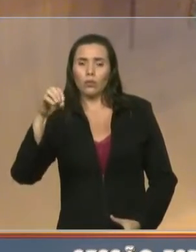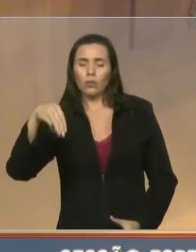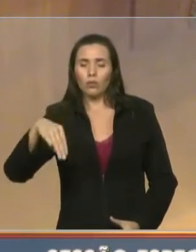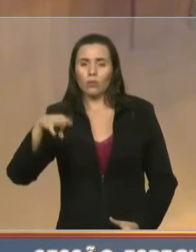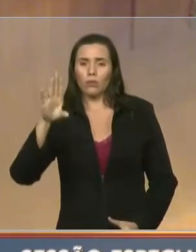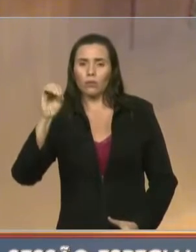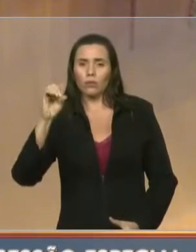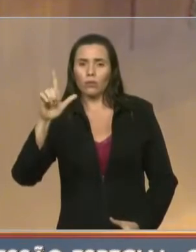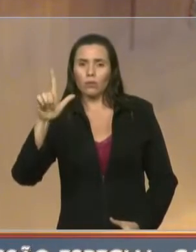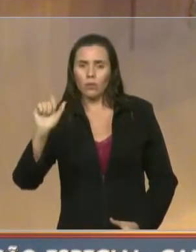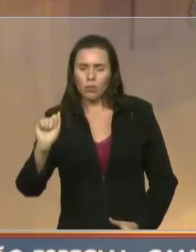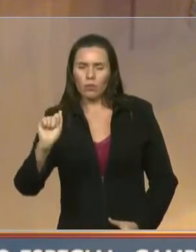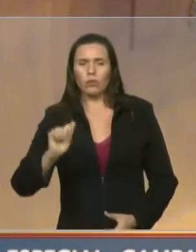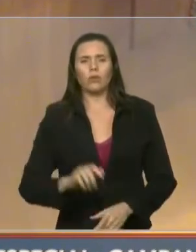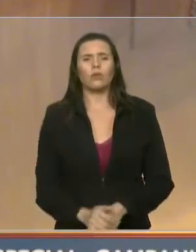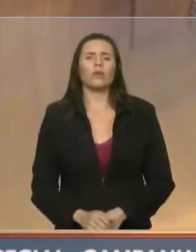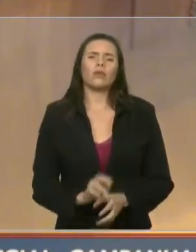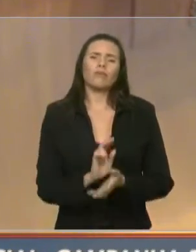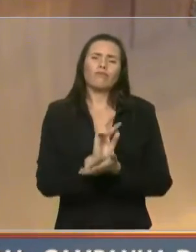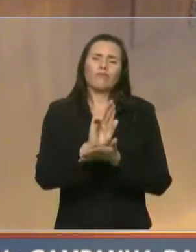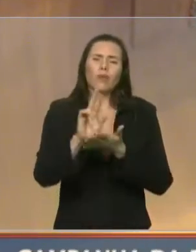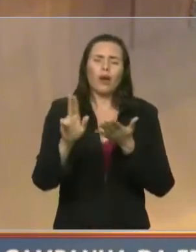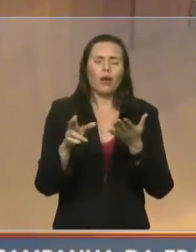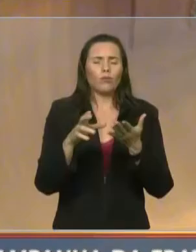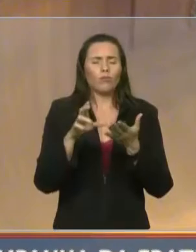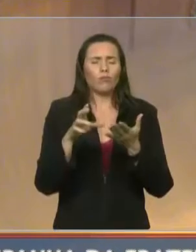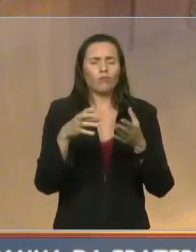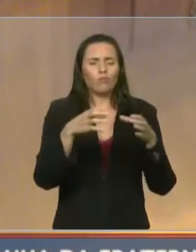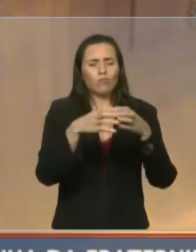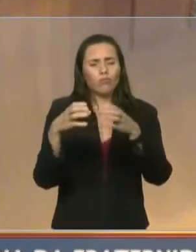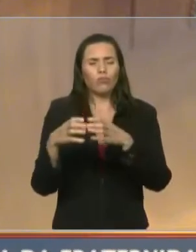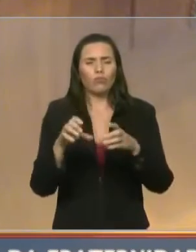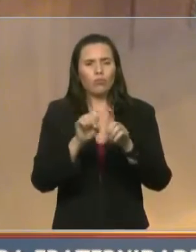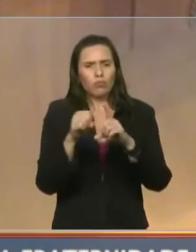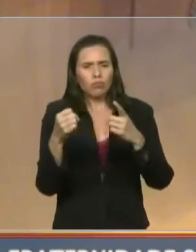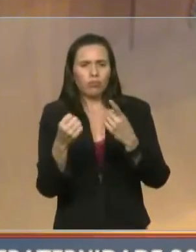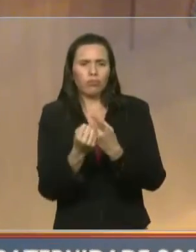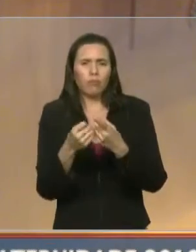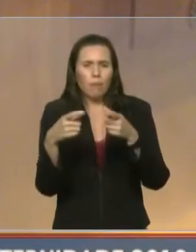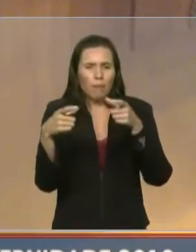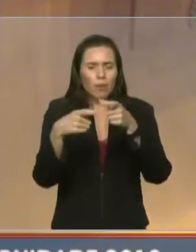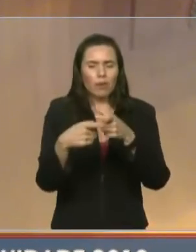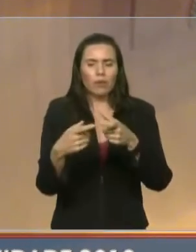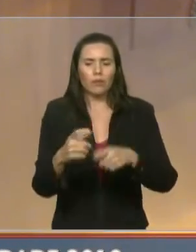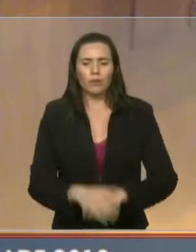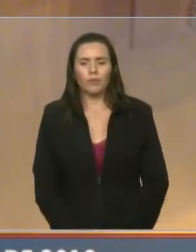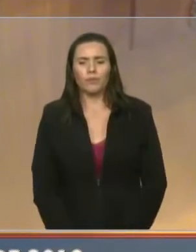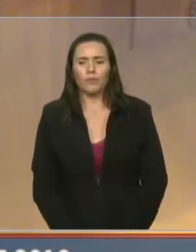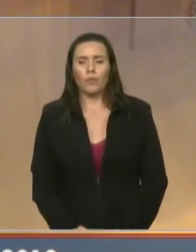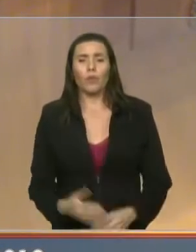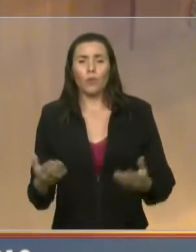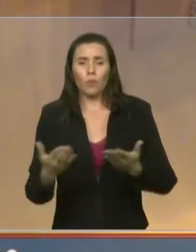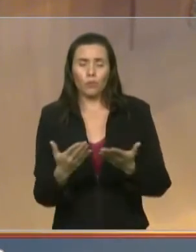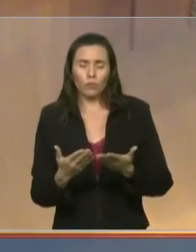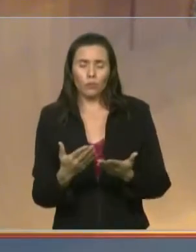momento atual, e levando em conta que hoje, 14 de março de